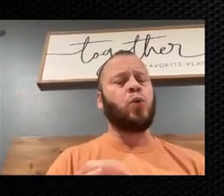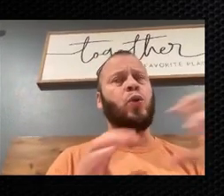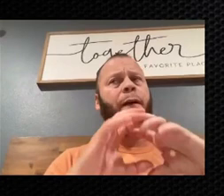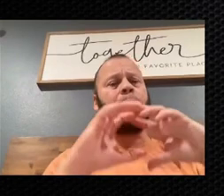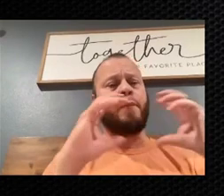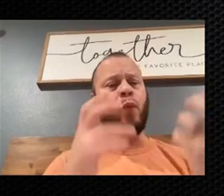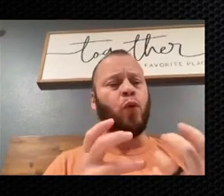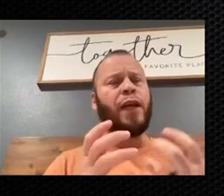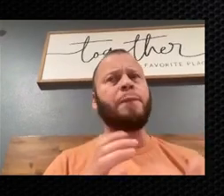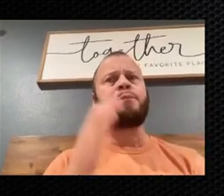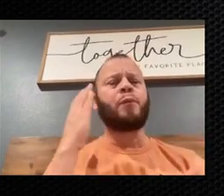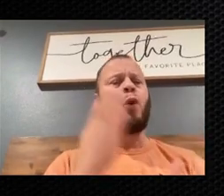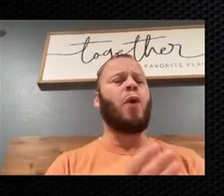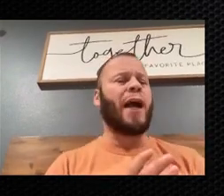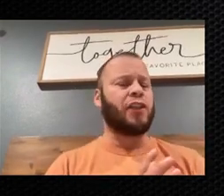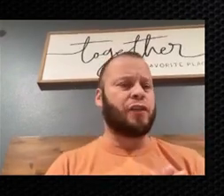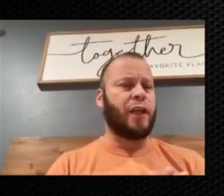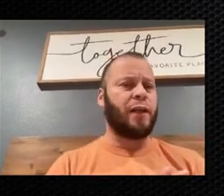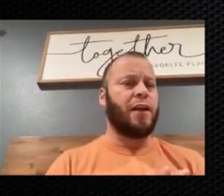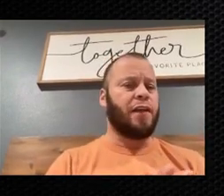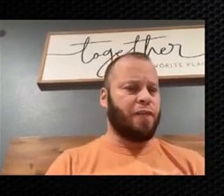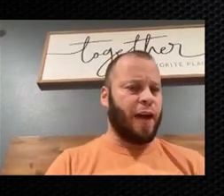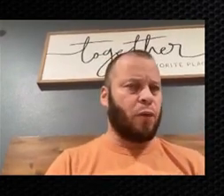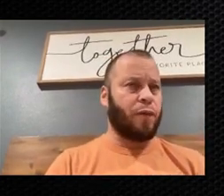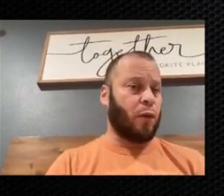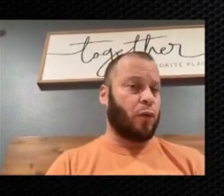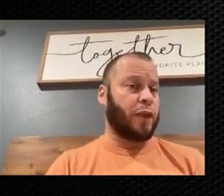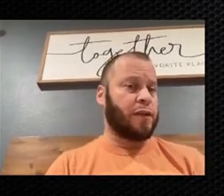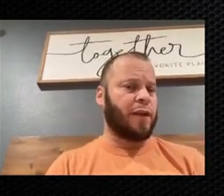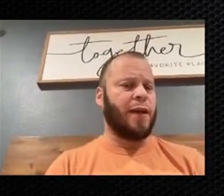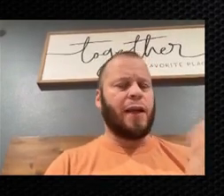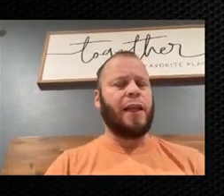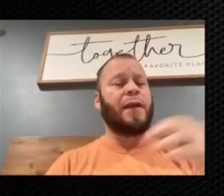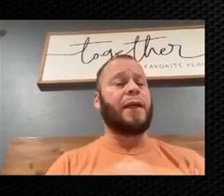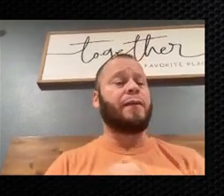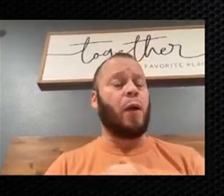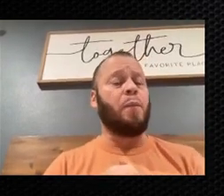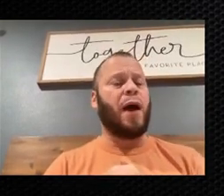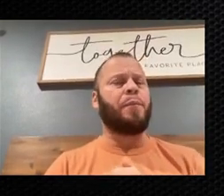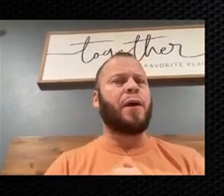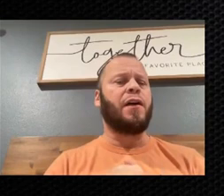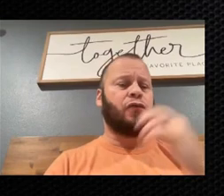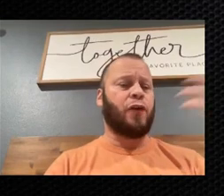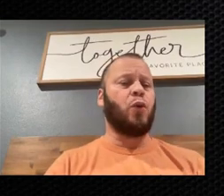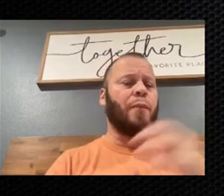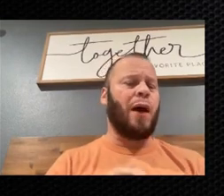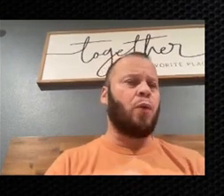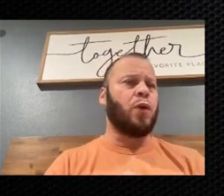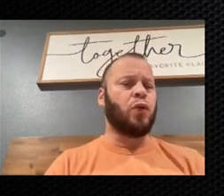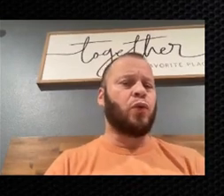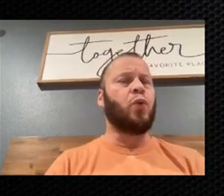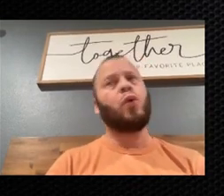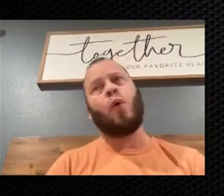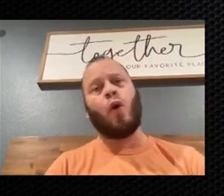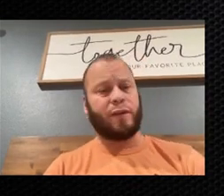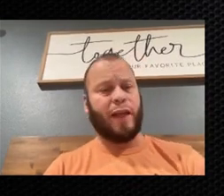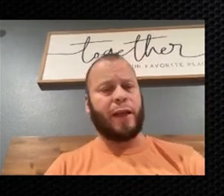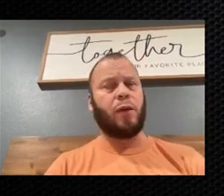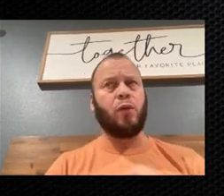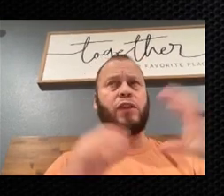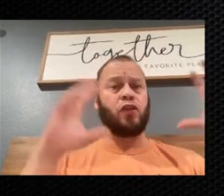ou Lula muda ou a rasteira vai como acontecer lembra que até o Papa falou mal do